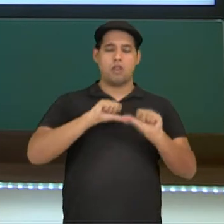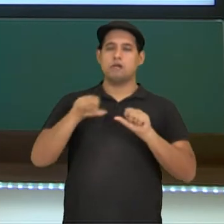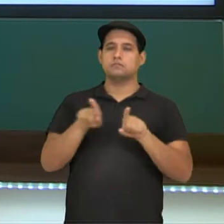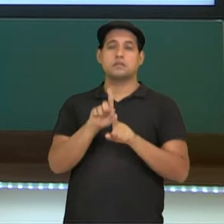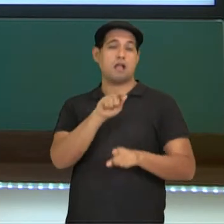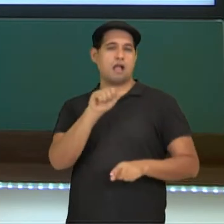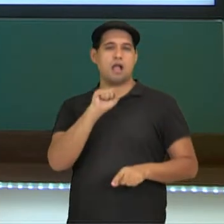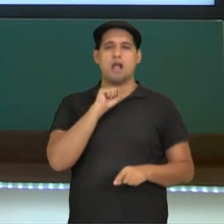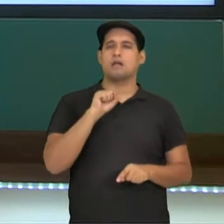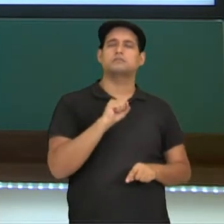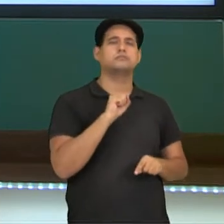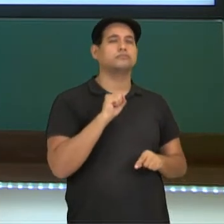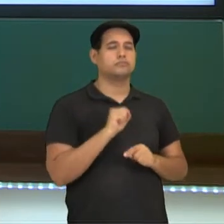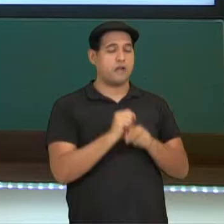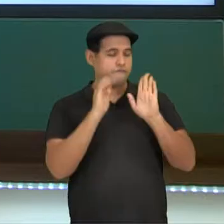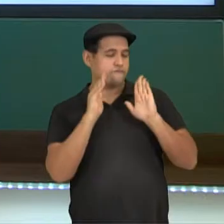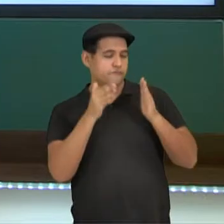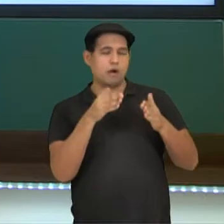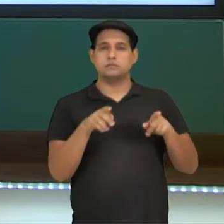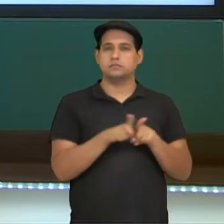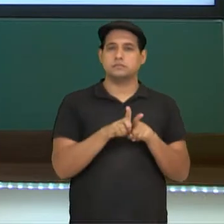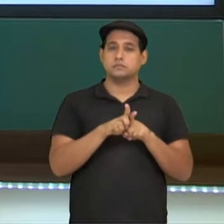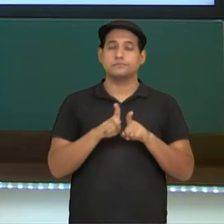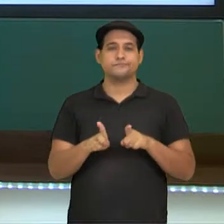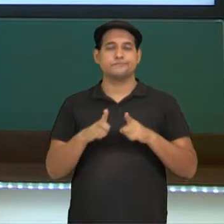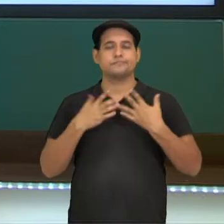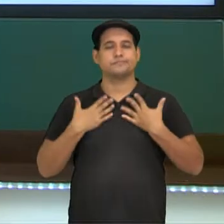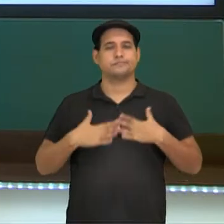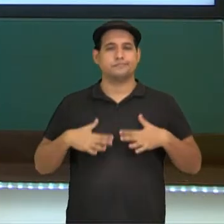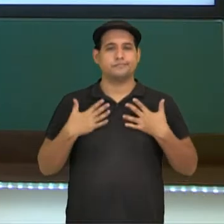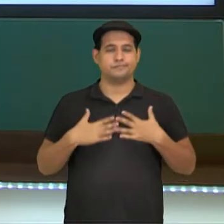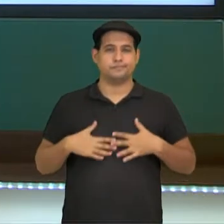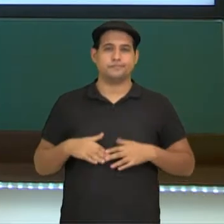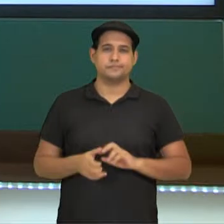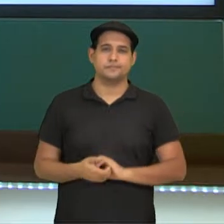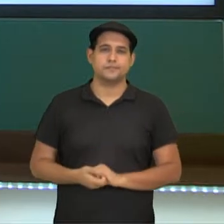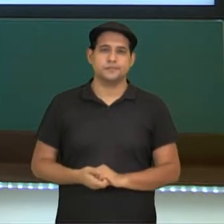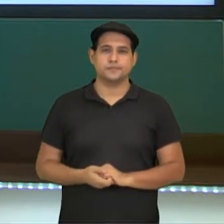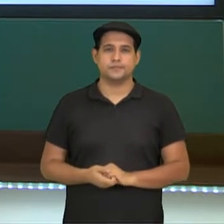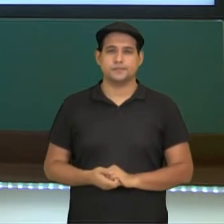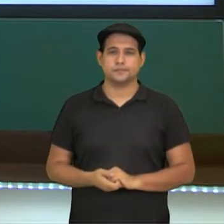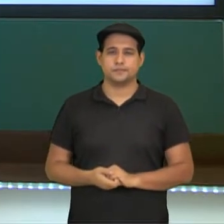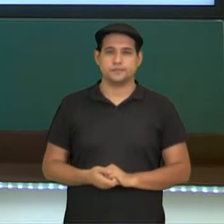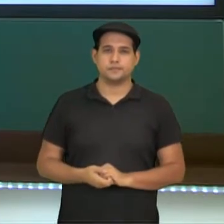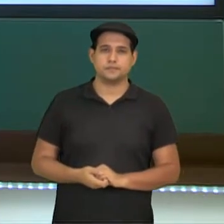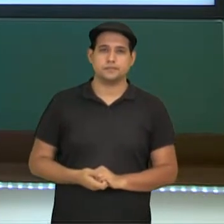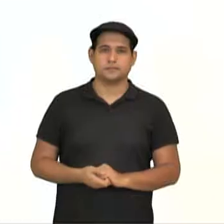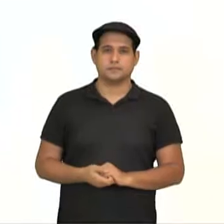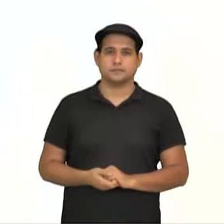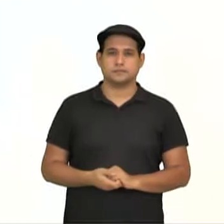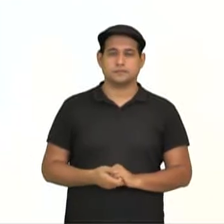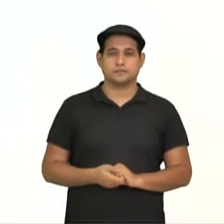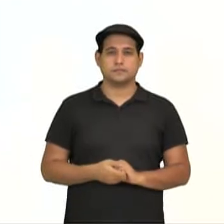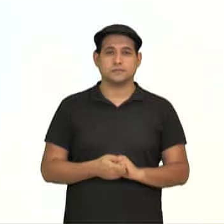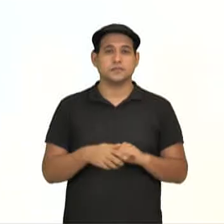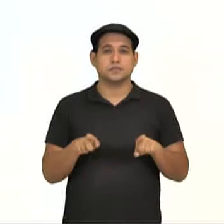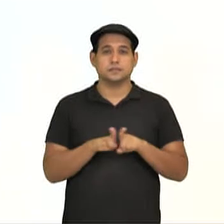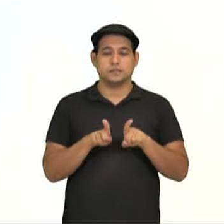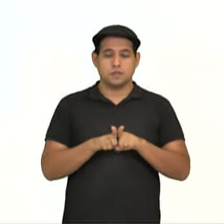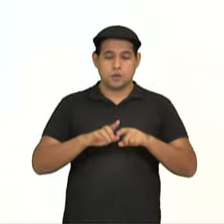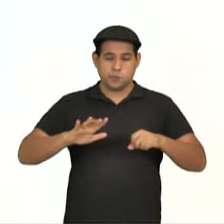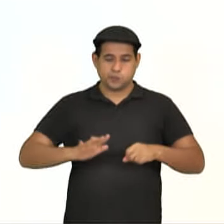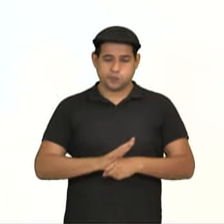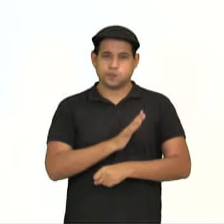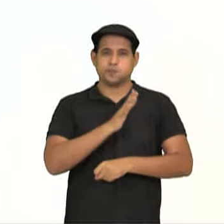gasosa da forma mais concentrada, mais relaxada possível. Qigong, aumentar a